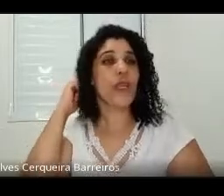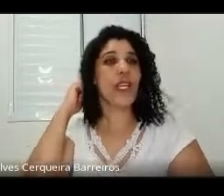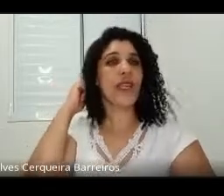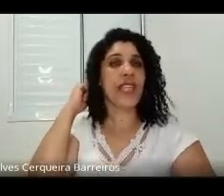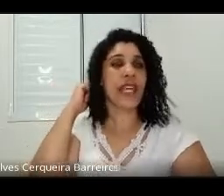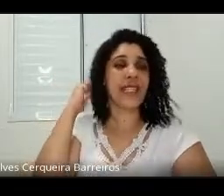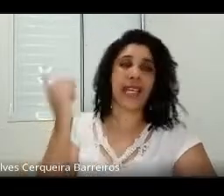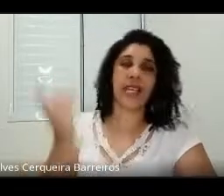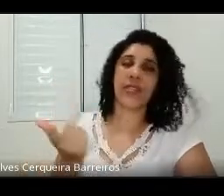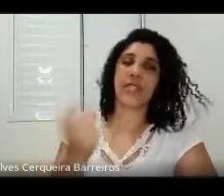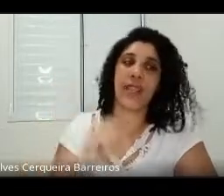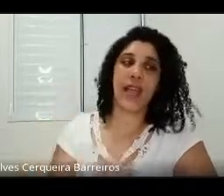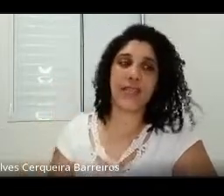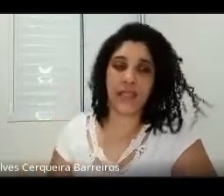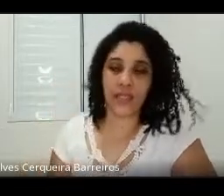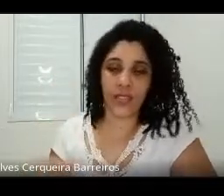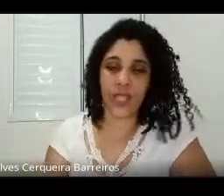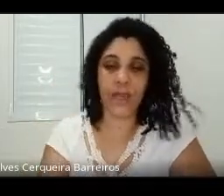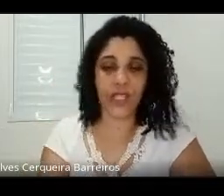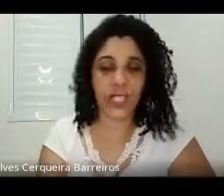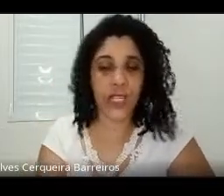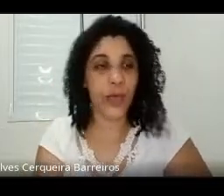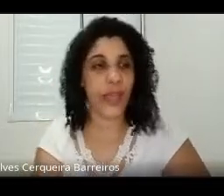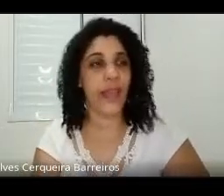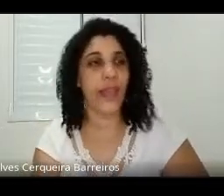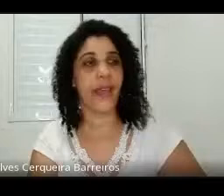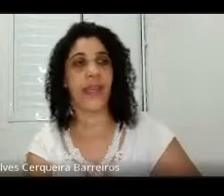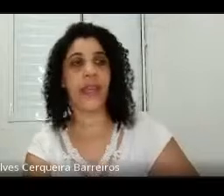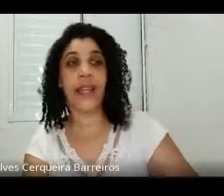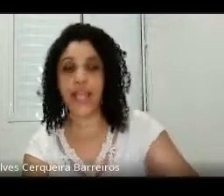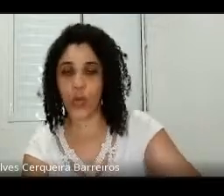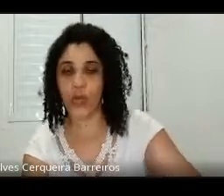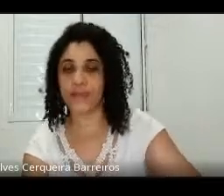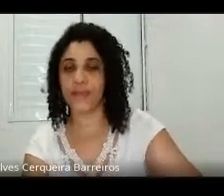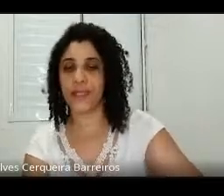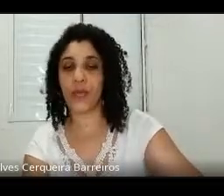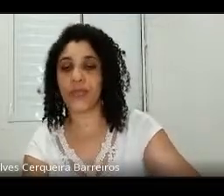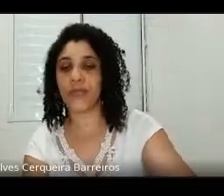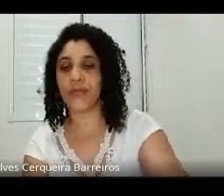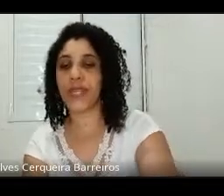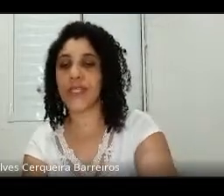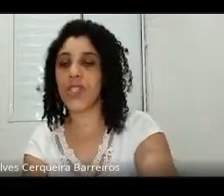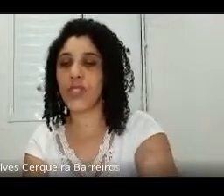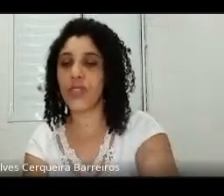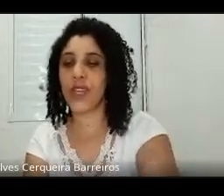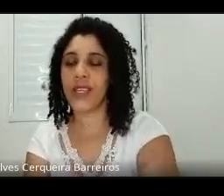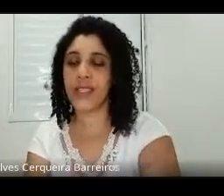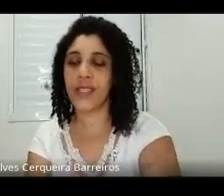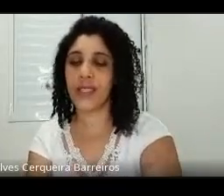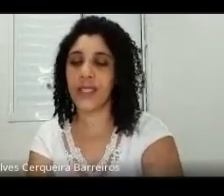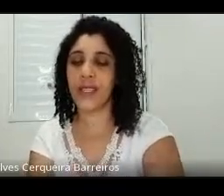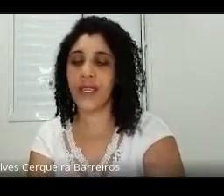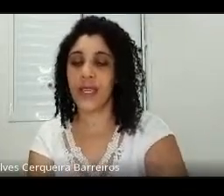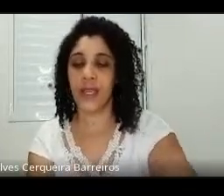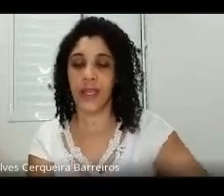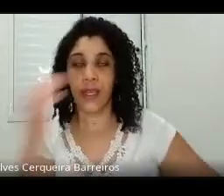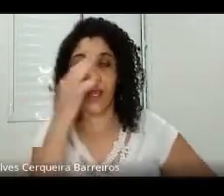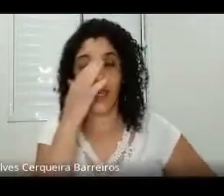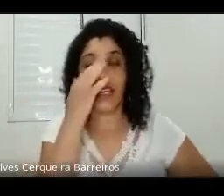Um dos mitos é dizer que a língua de sinais justamente não é língua. Então, existe a diferença